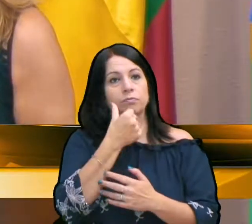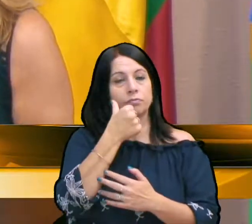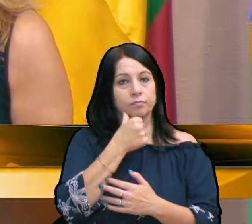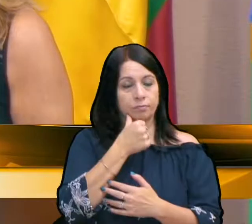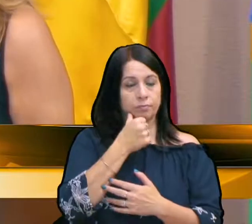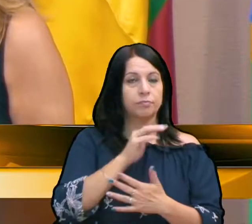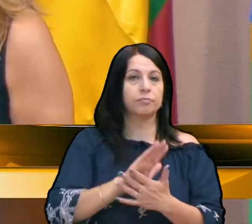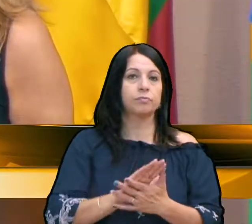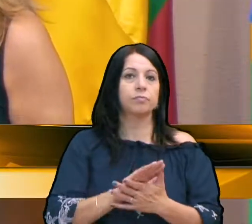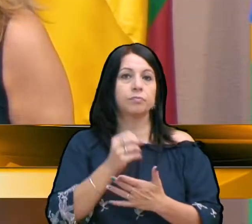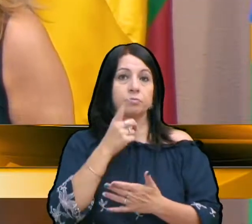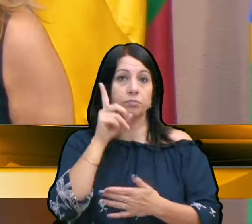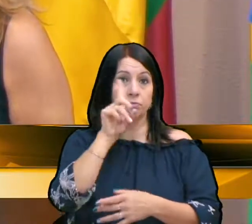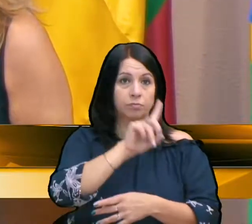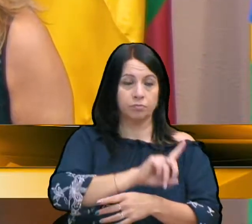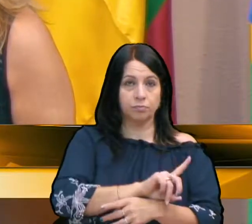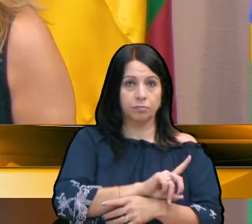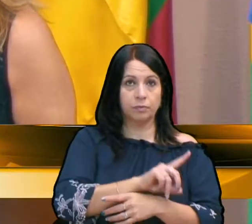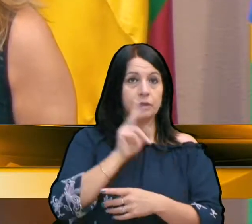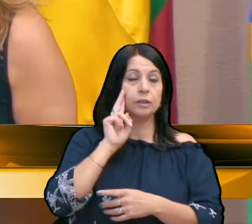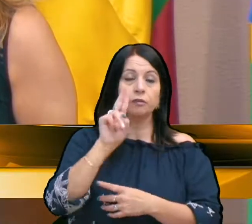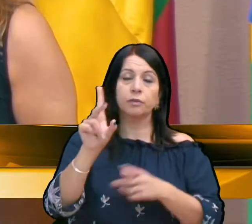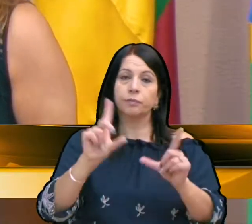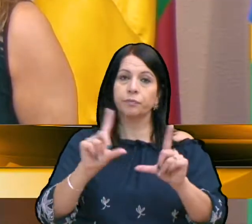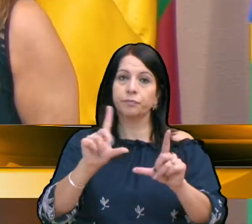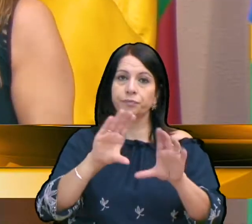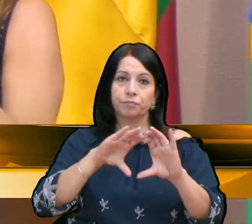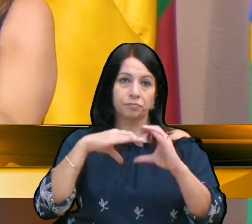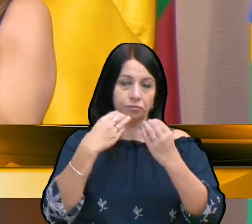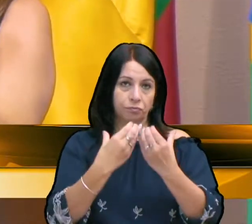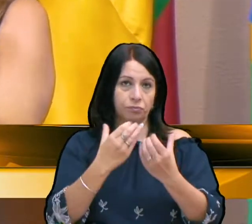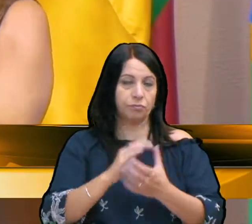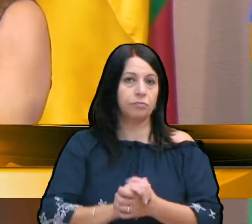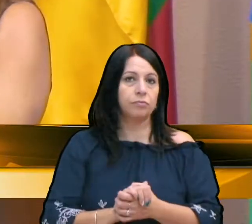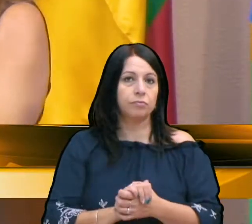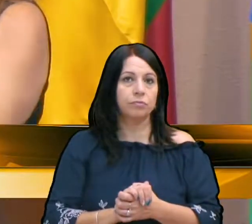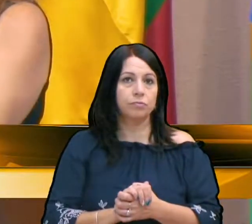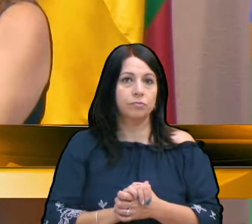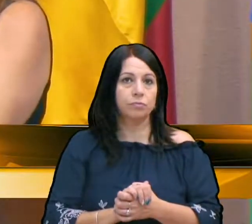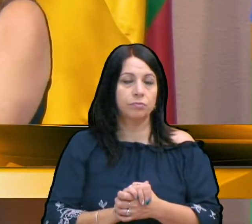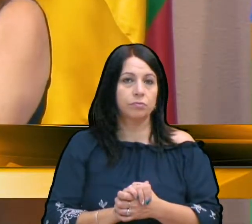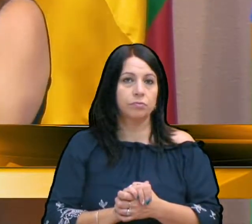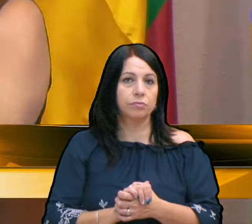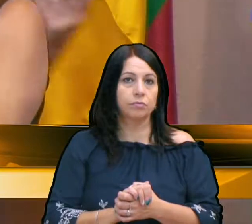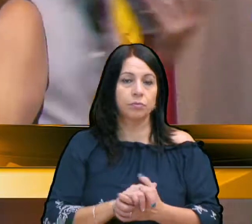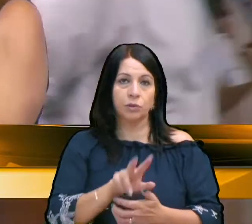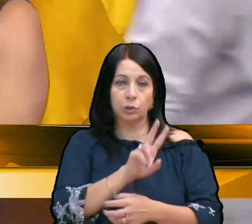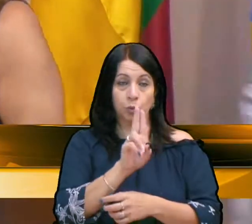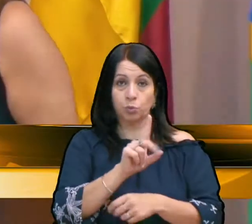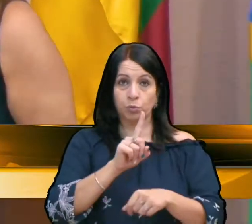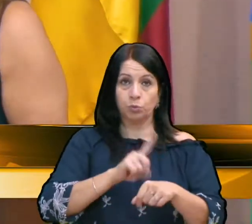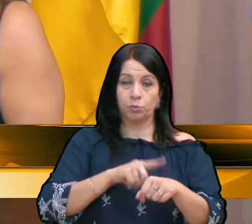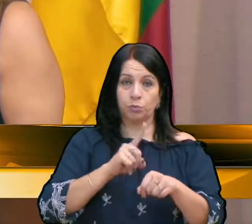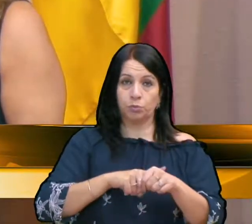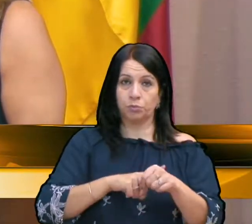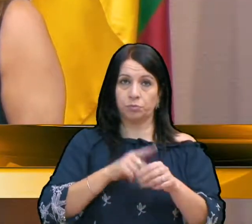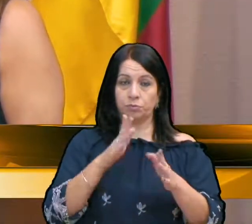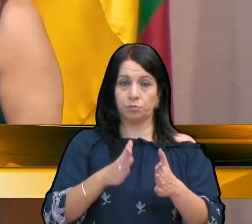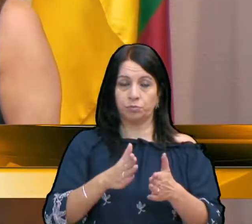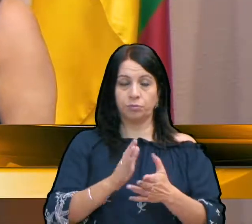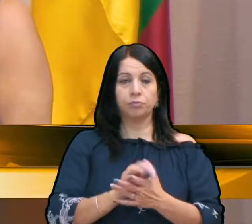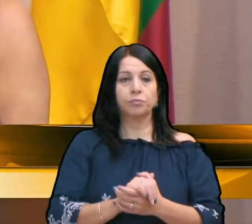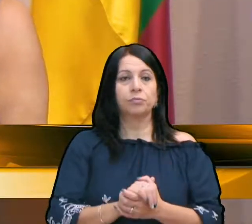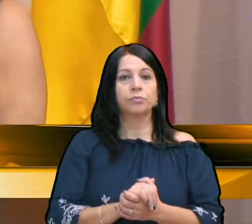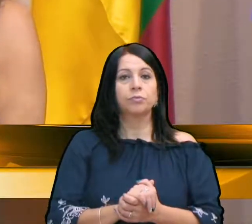vereadores. Bom dia quem nos assiste na TV Câmara. Eu ocupo o espaço do grande expediente de